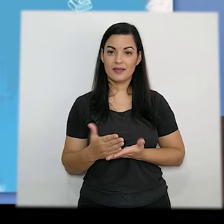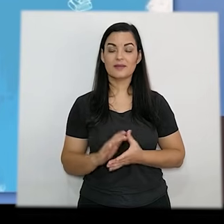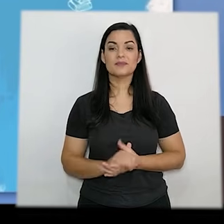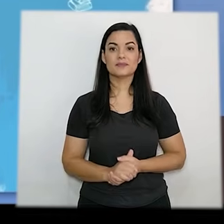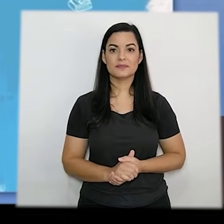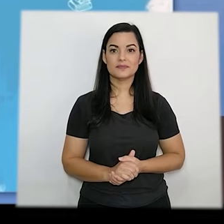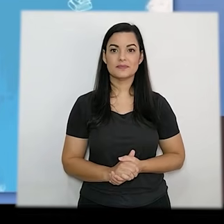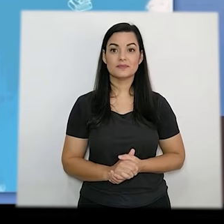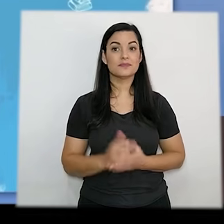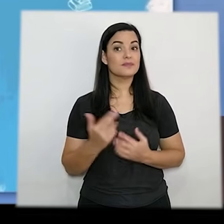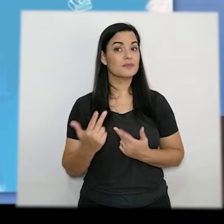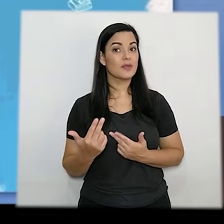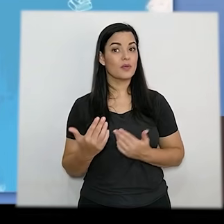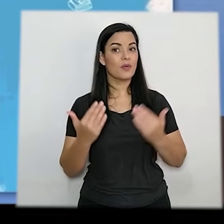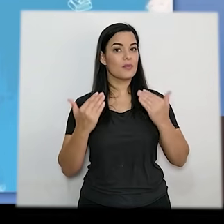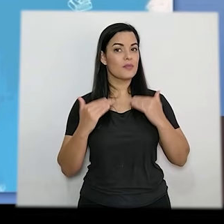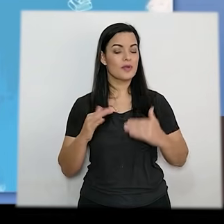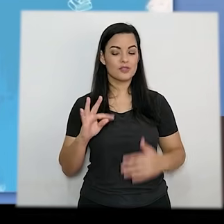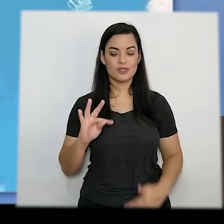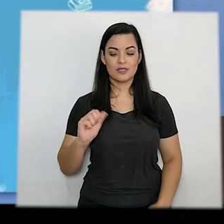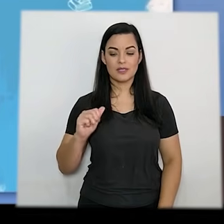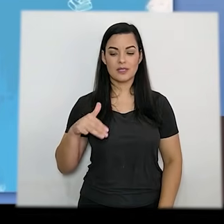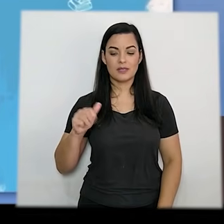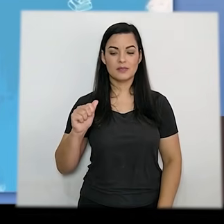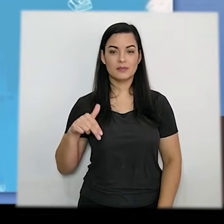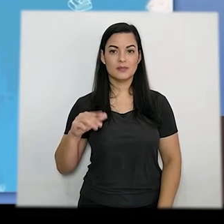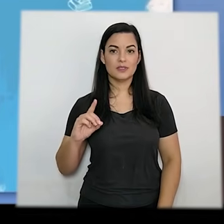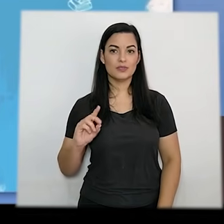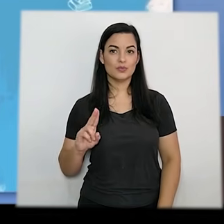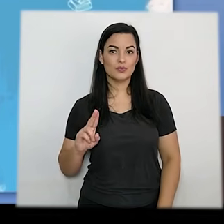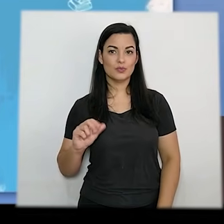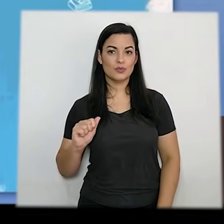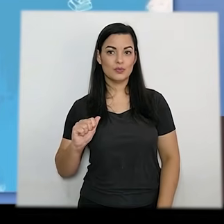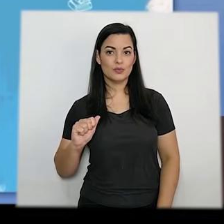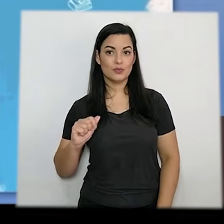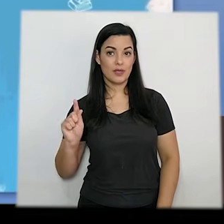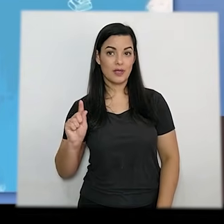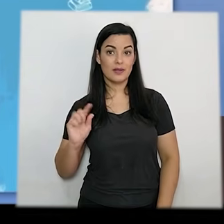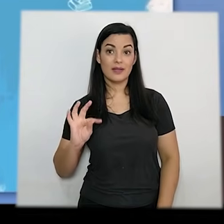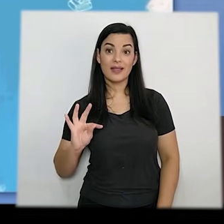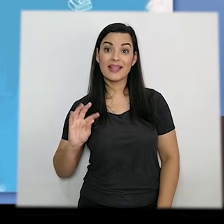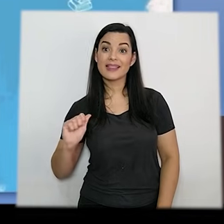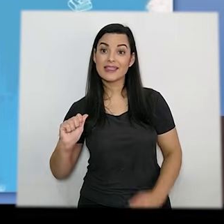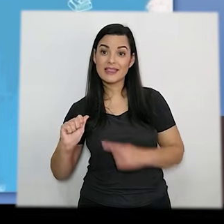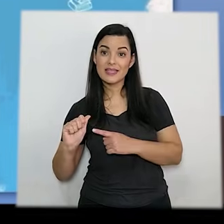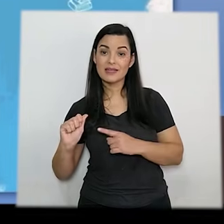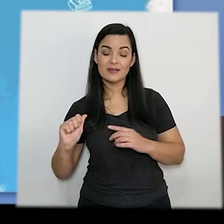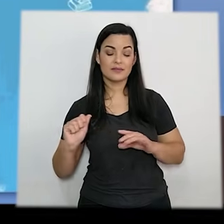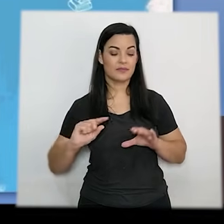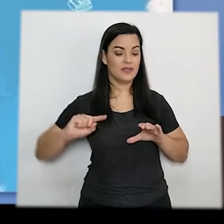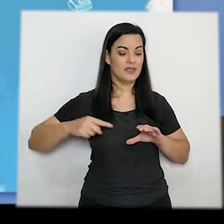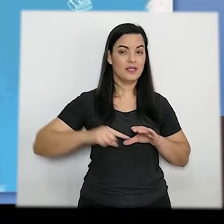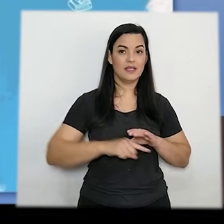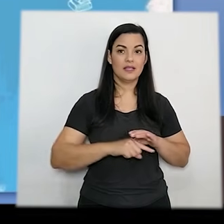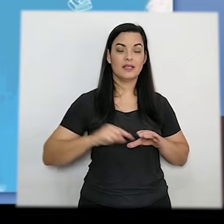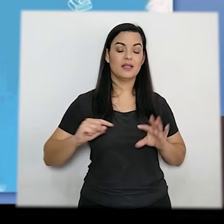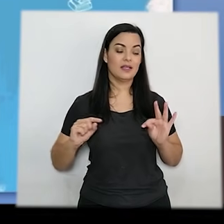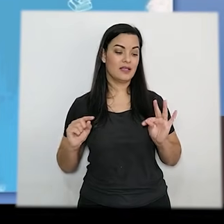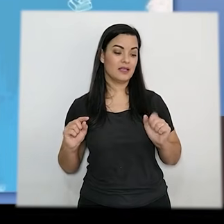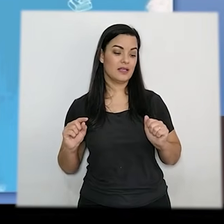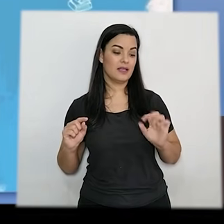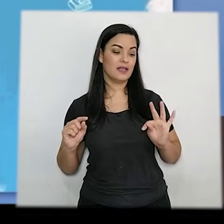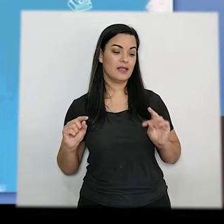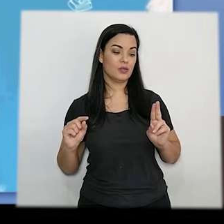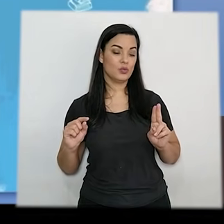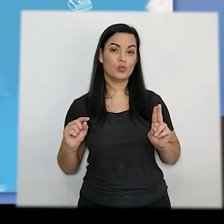coisa. Tamanduá começa com tá e tatu também começa com tá. E vocês